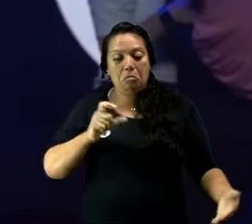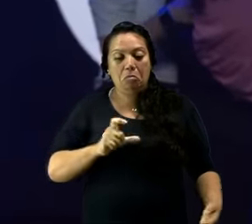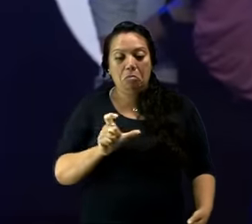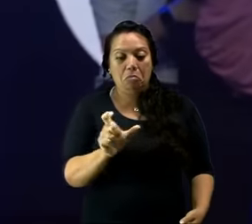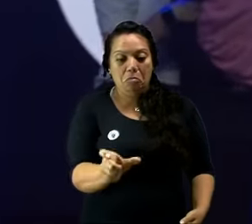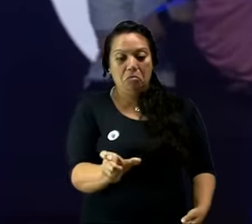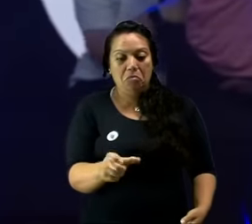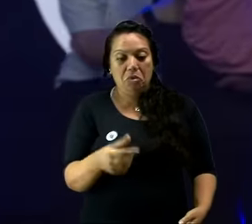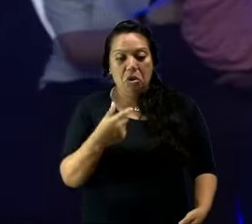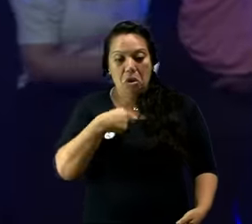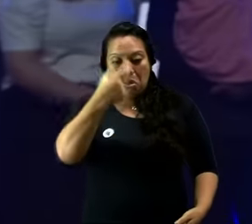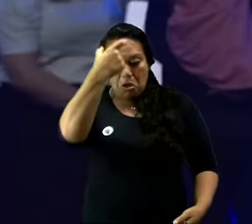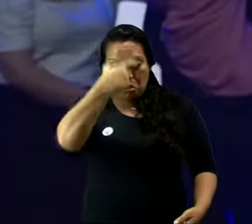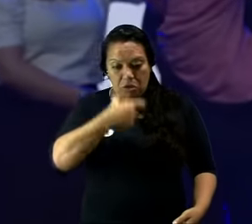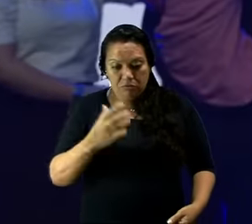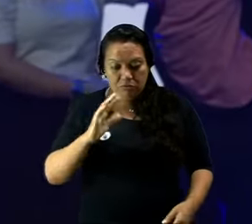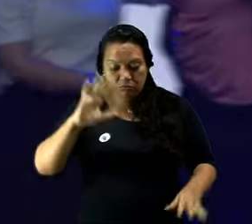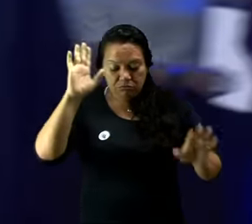deitei lá e falei: pode matar.